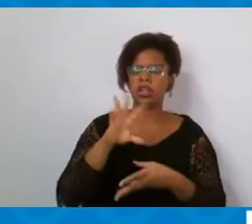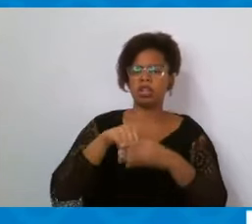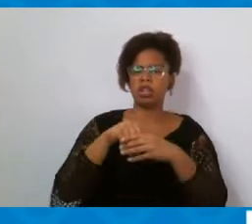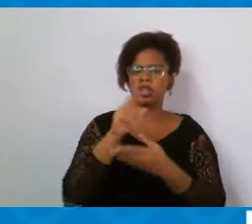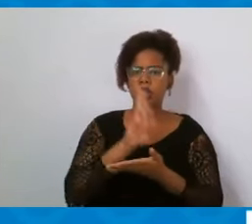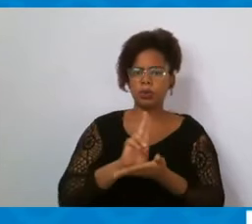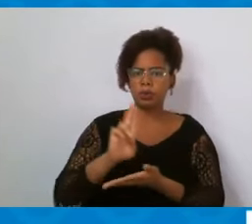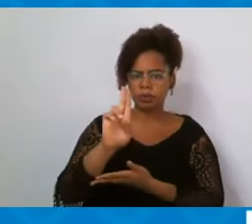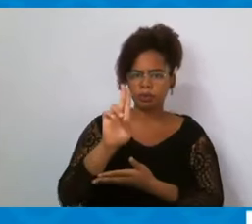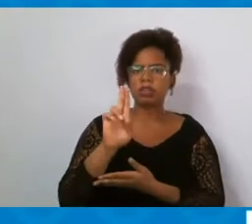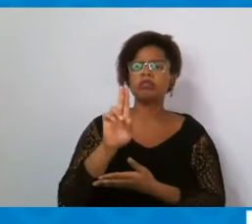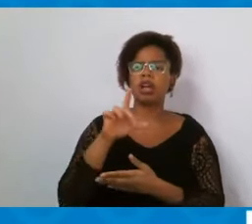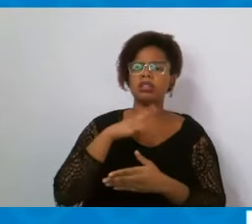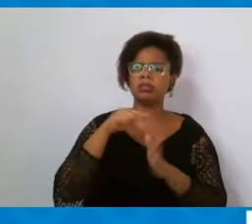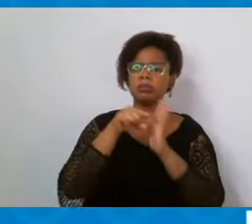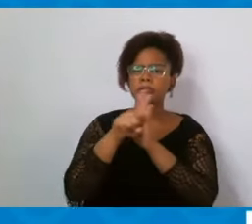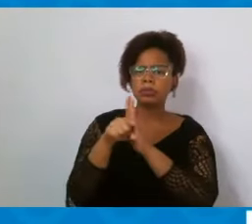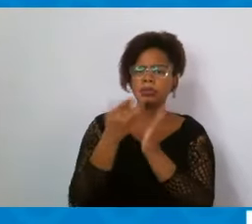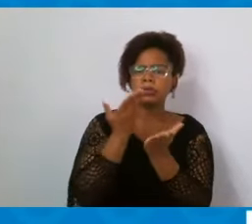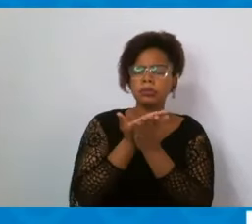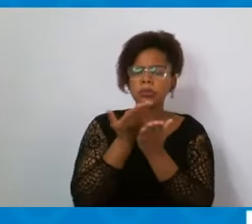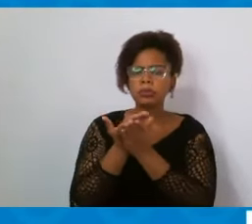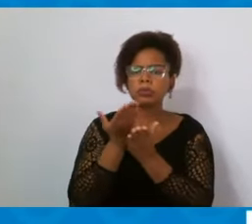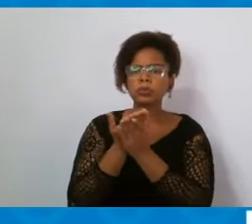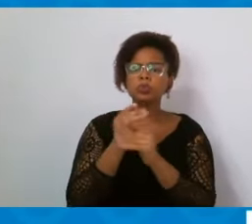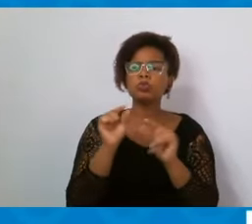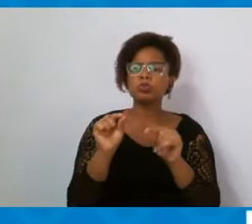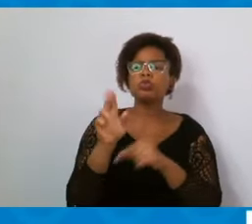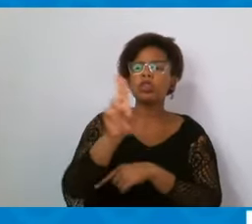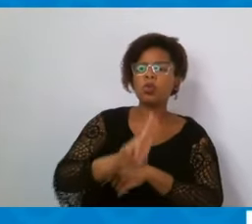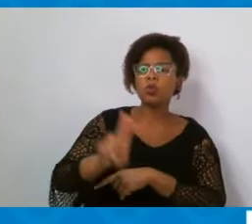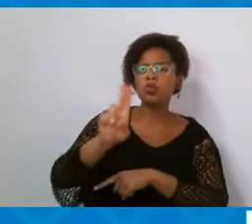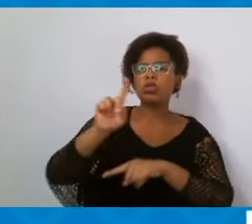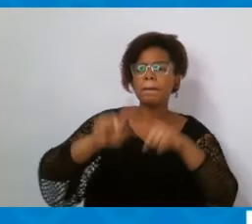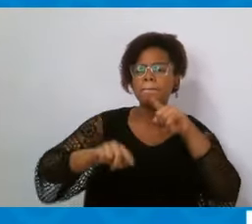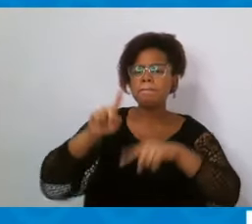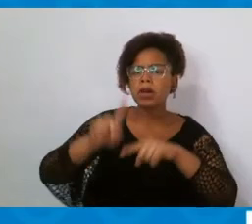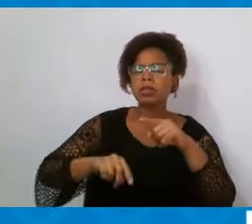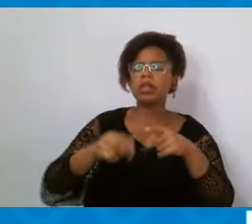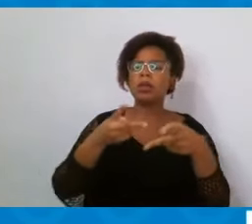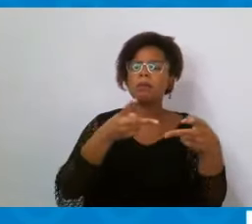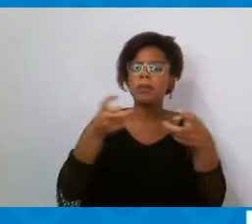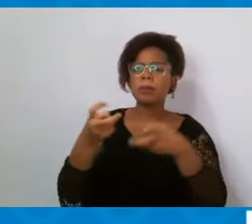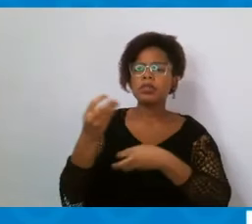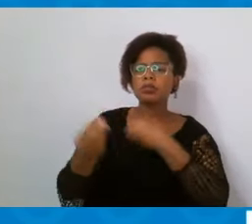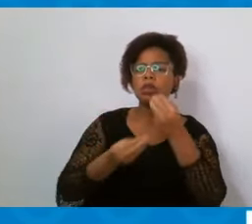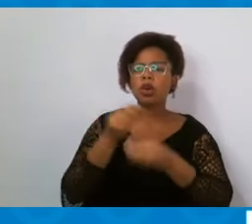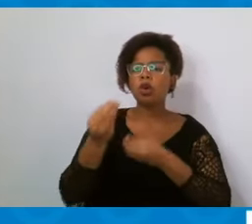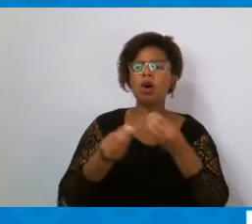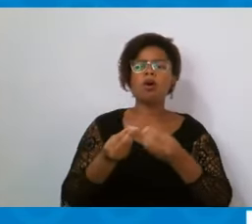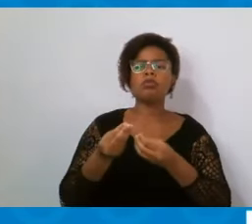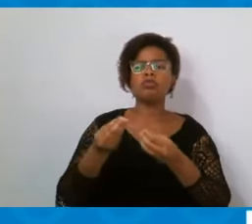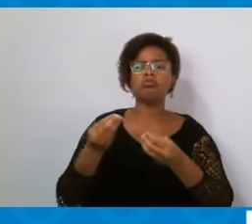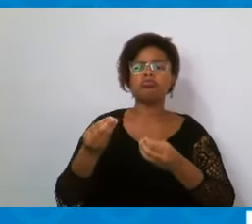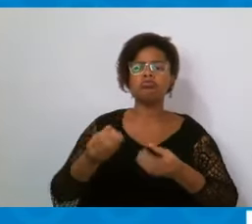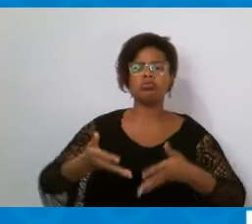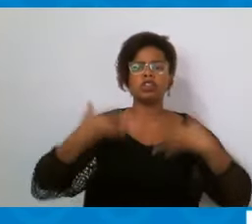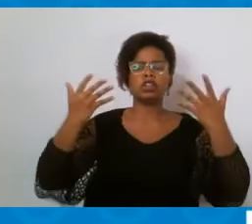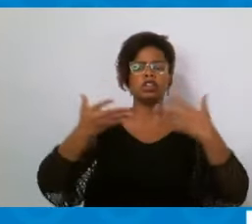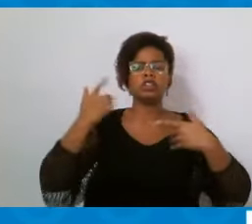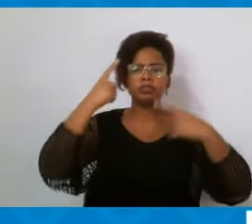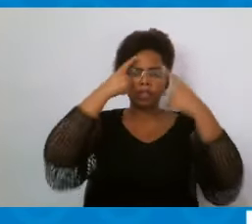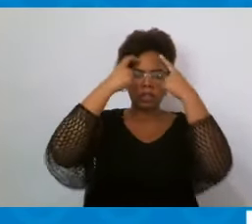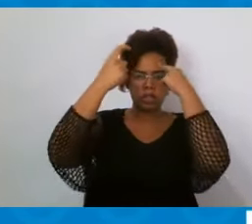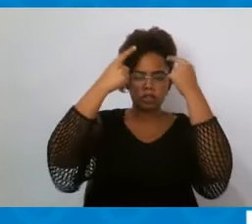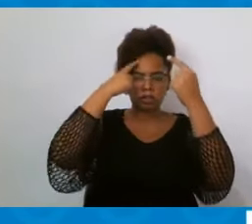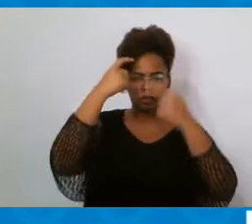que a gente usa para identificar como é que a gente apoia os processos criativos. E eles estão presentes em